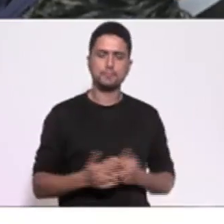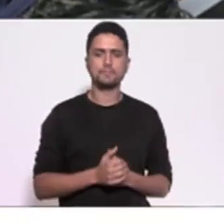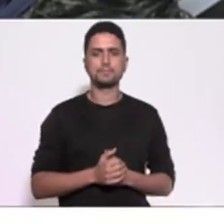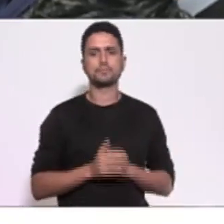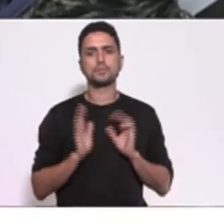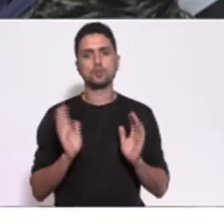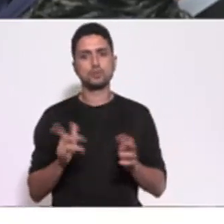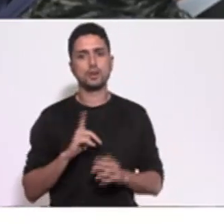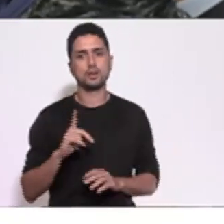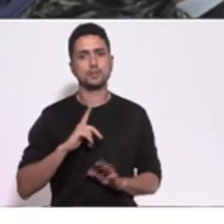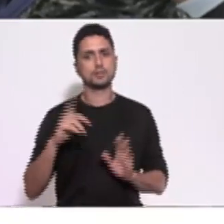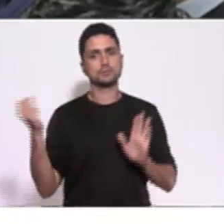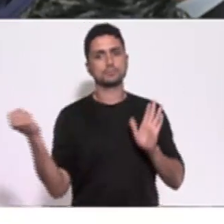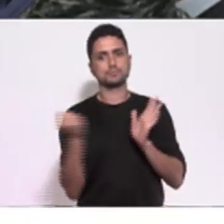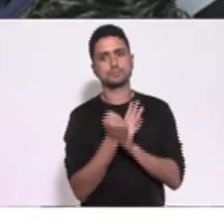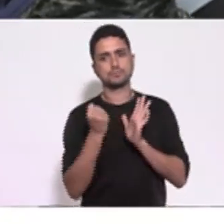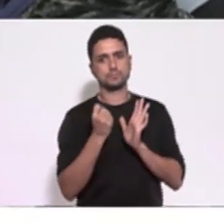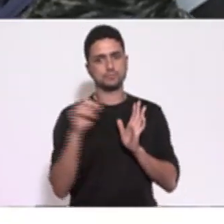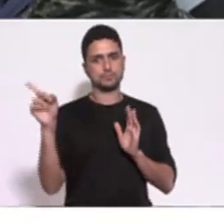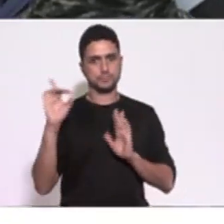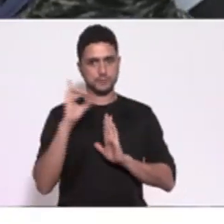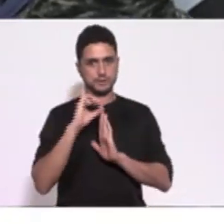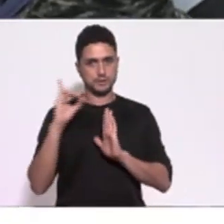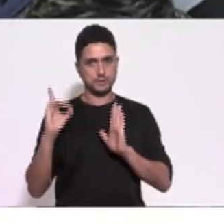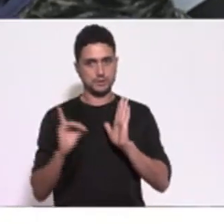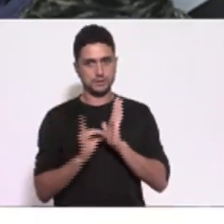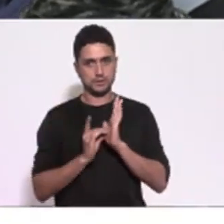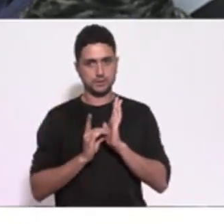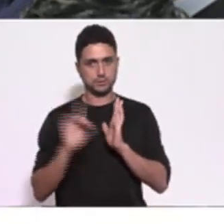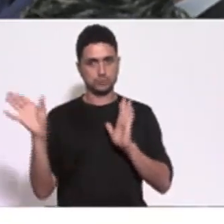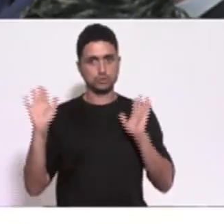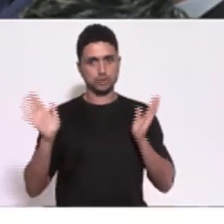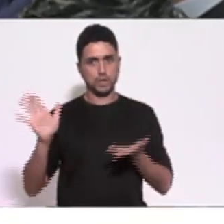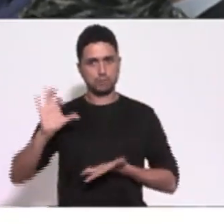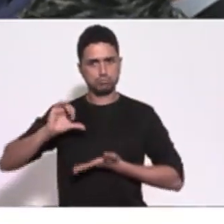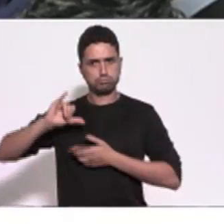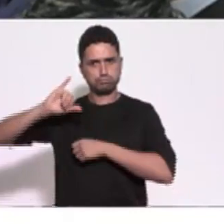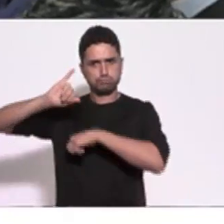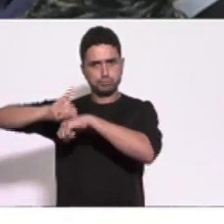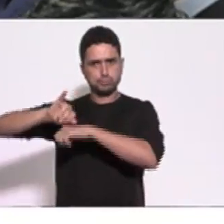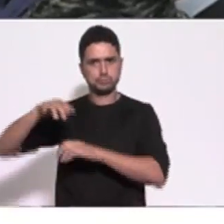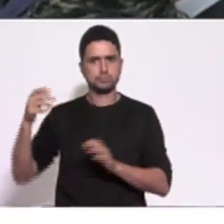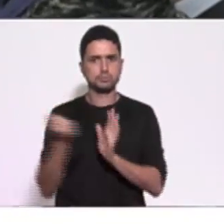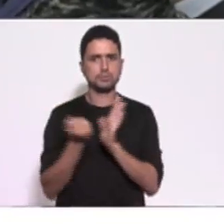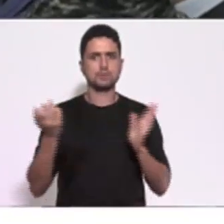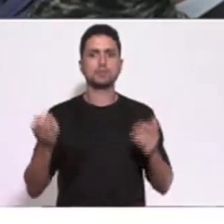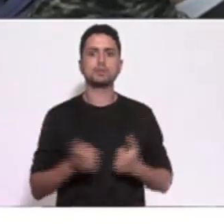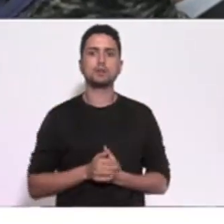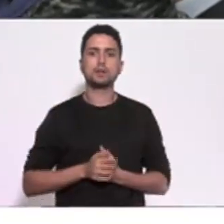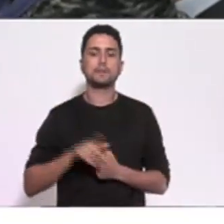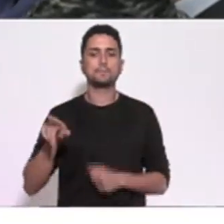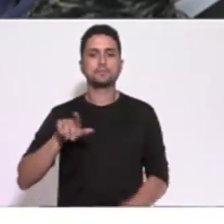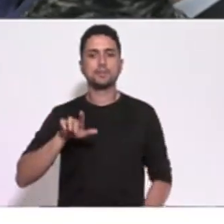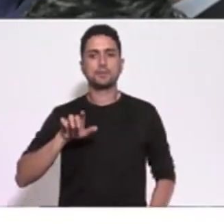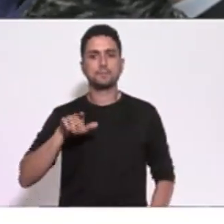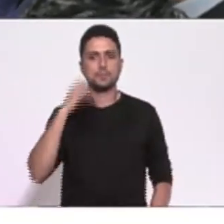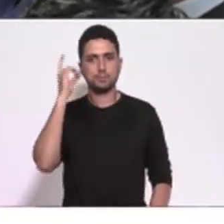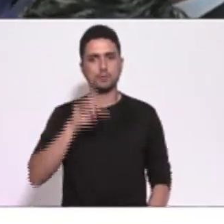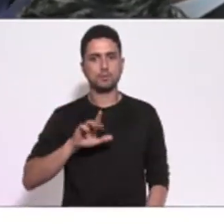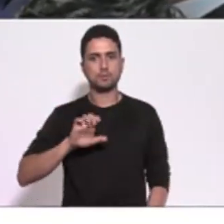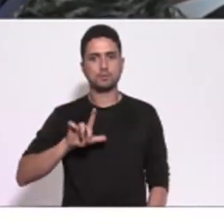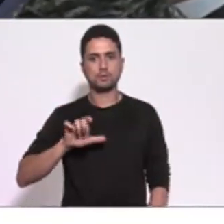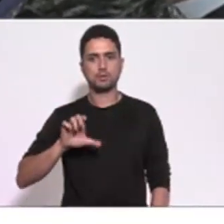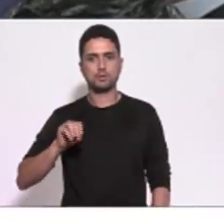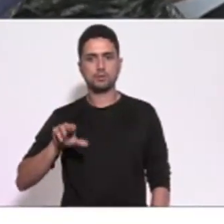existe o tombamento sob o ponto de vista de decreto. E o deputado Eliomar quer fortalecer, cobrindo com